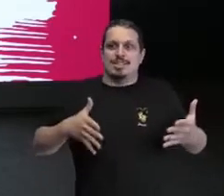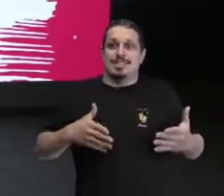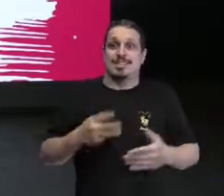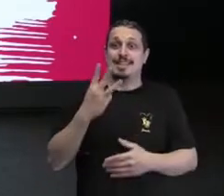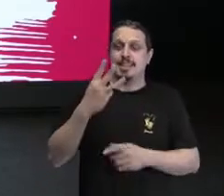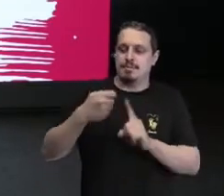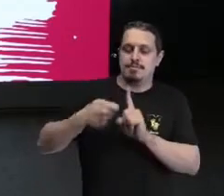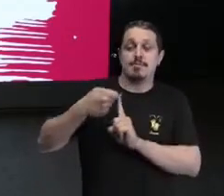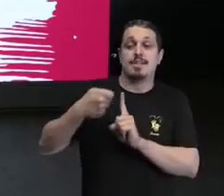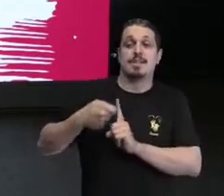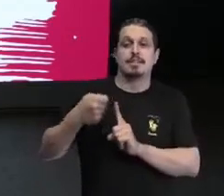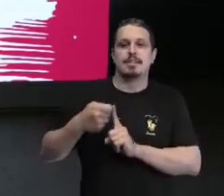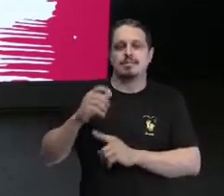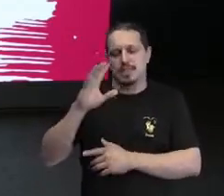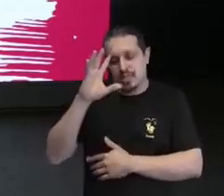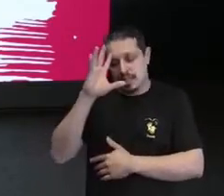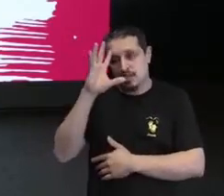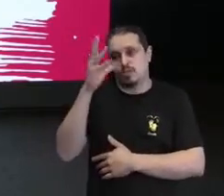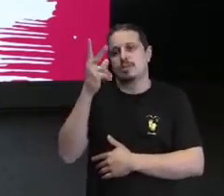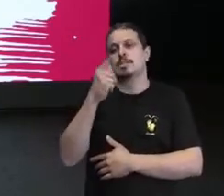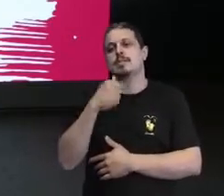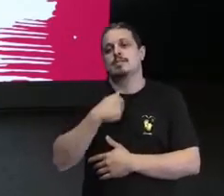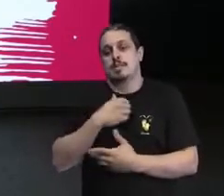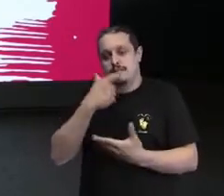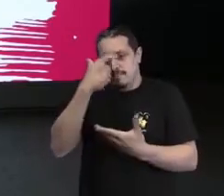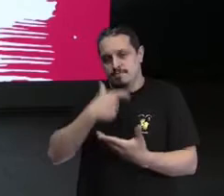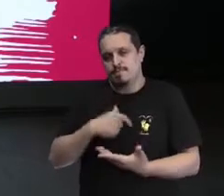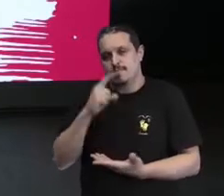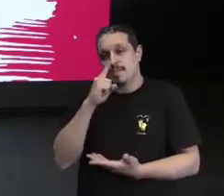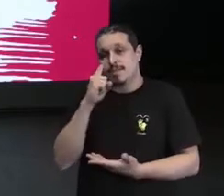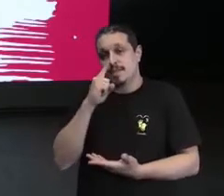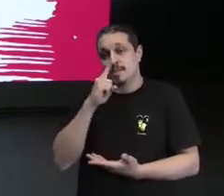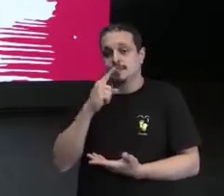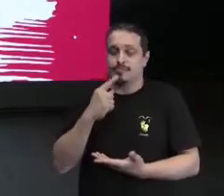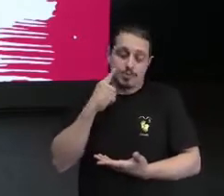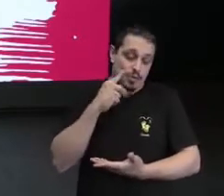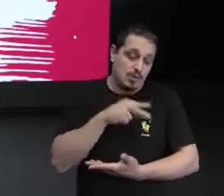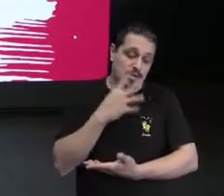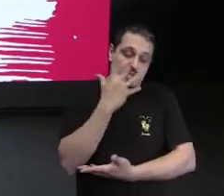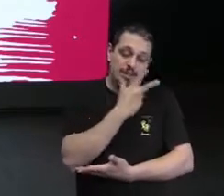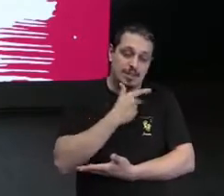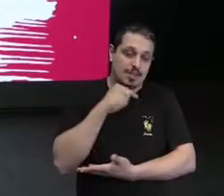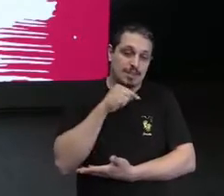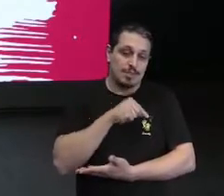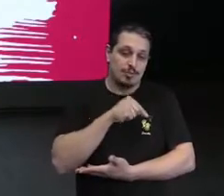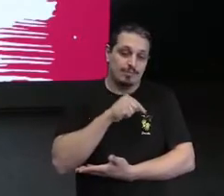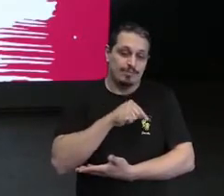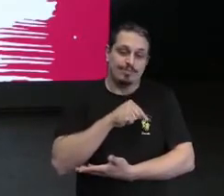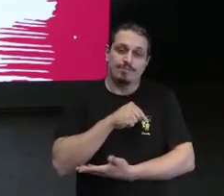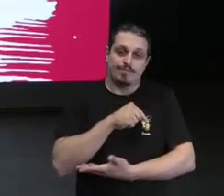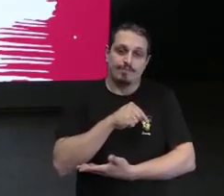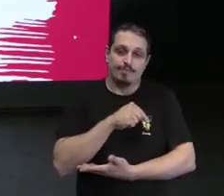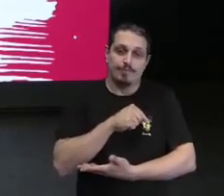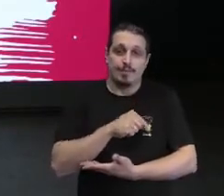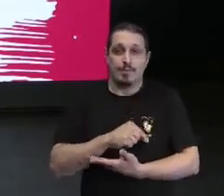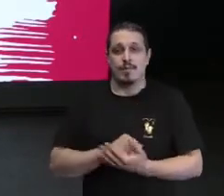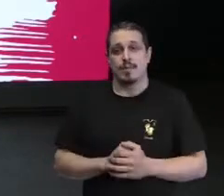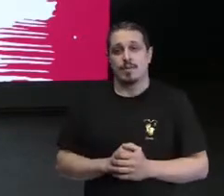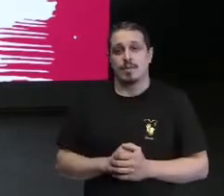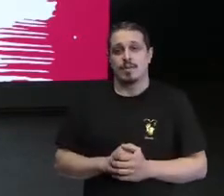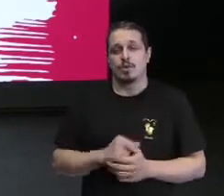de ser mãe, era o sonho da minha vida. E era um bebê lindo, todo mundo apaixonado por aquele bebê. Quando o Theo estava quase